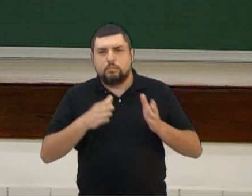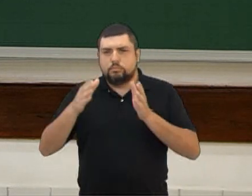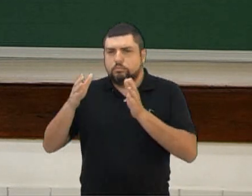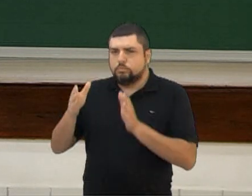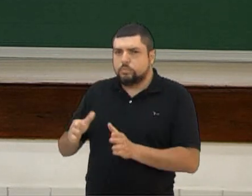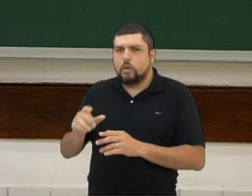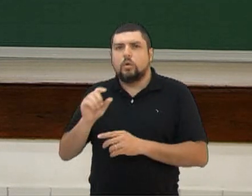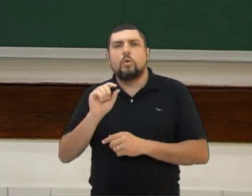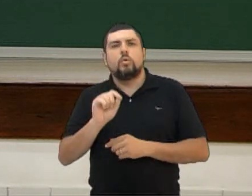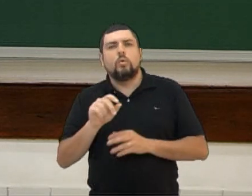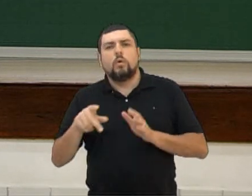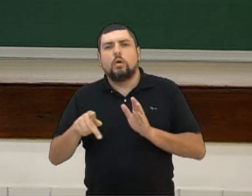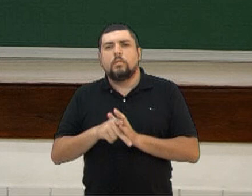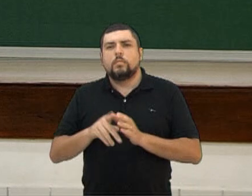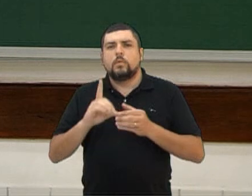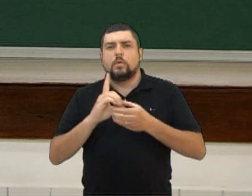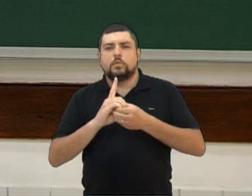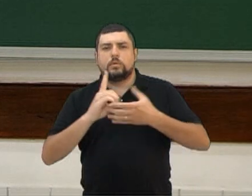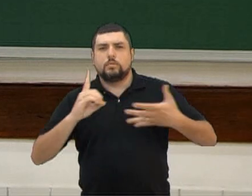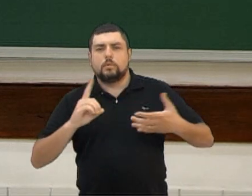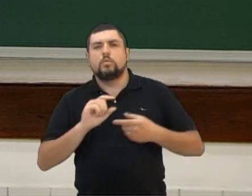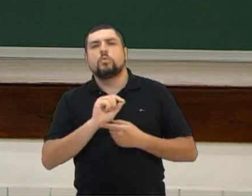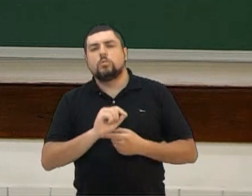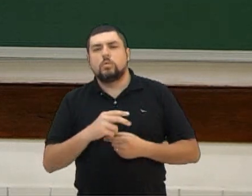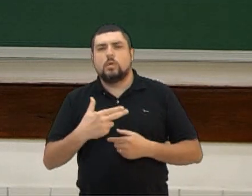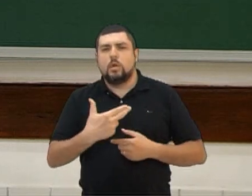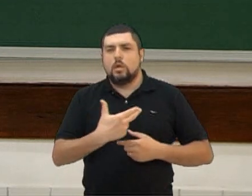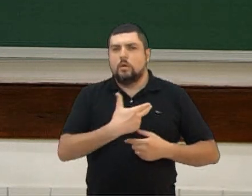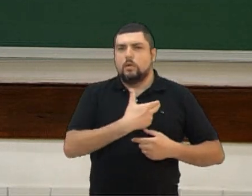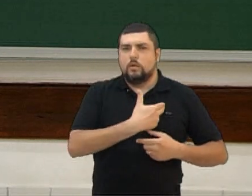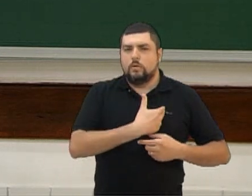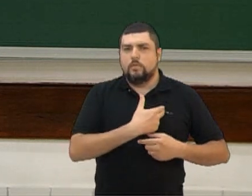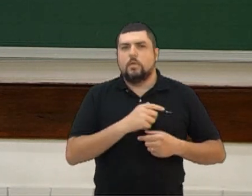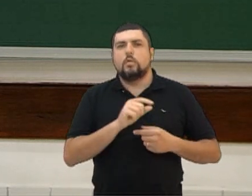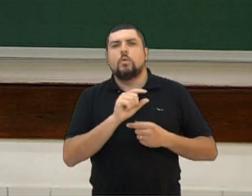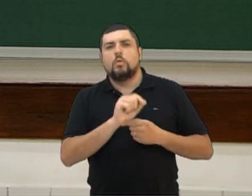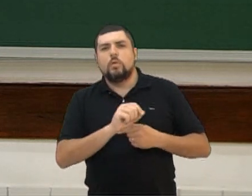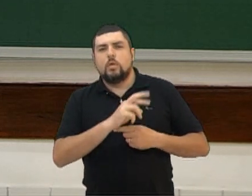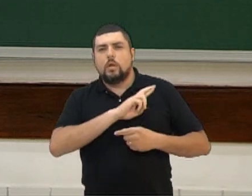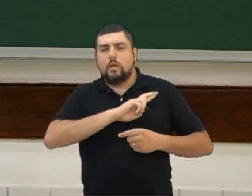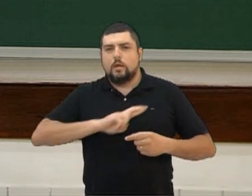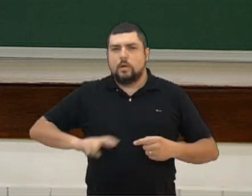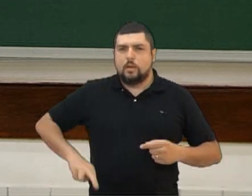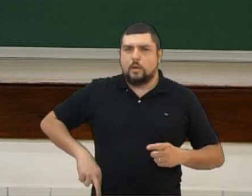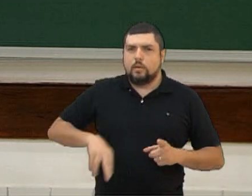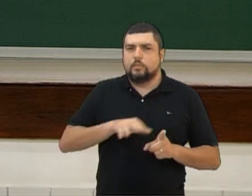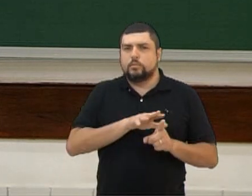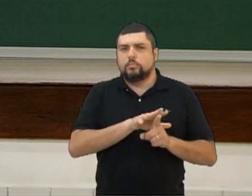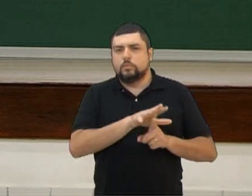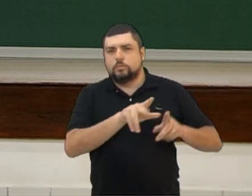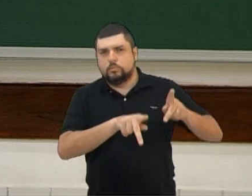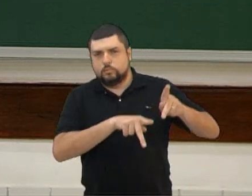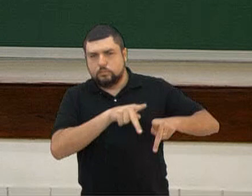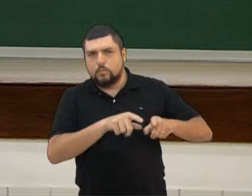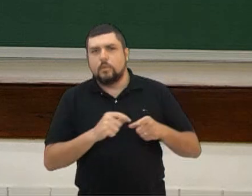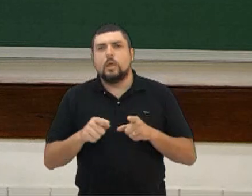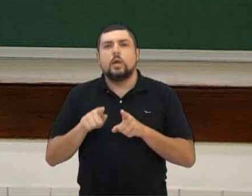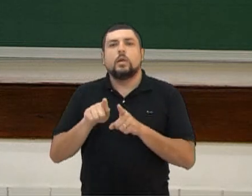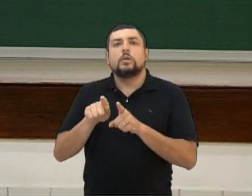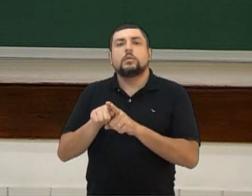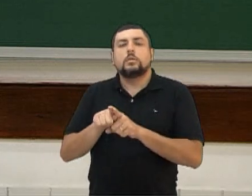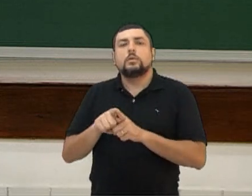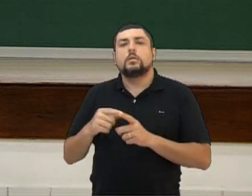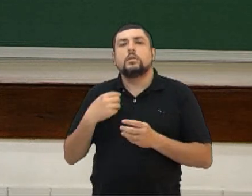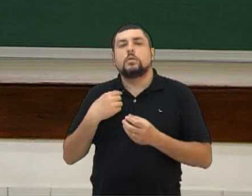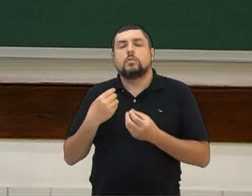da democracia brasileira, que foi a Era Vargas e a chamada República Populista. E nessa aula a gente vai ver os dois